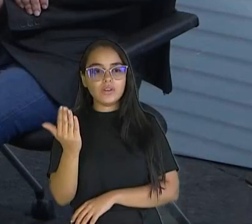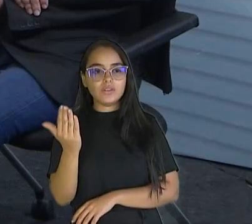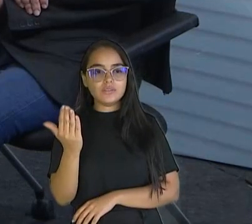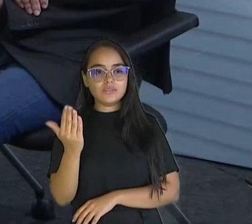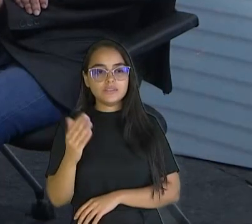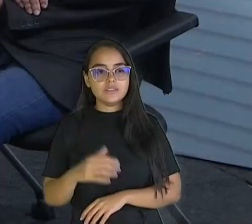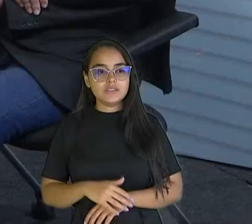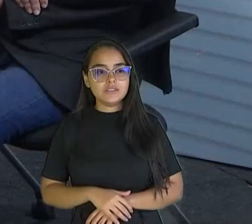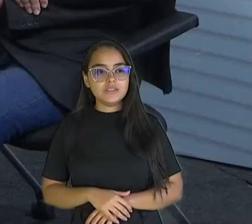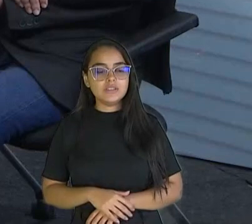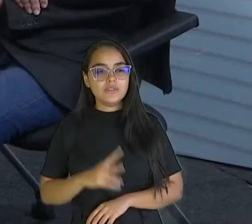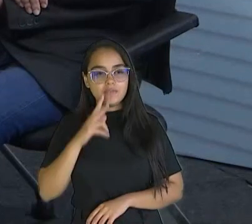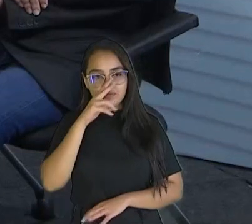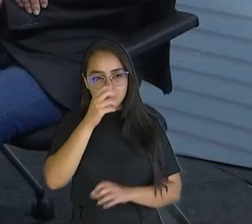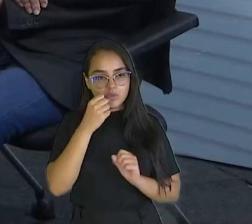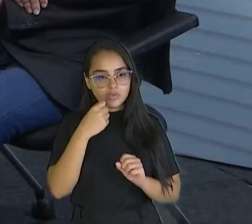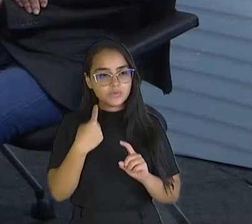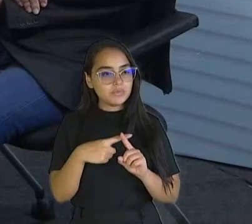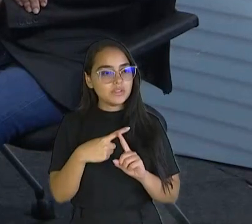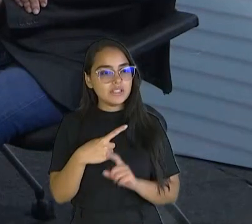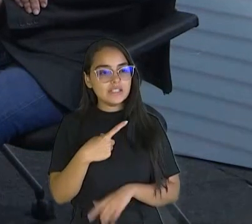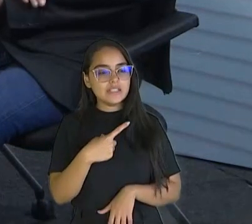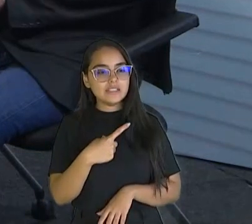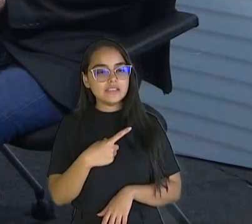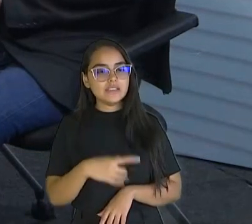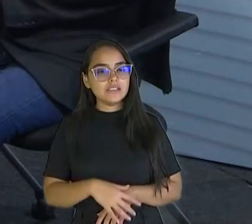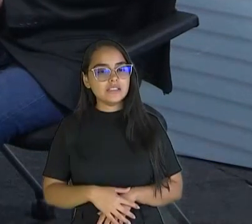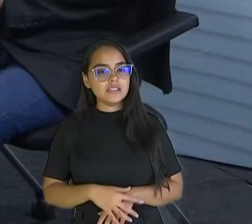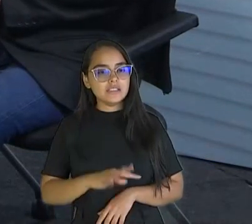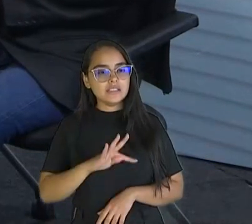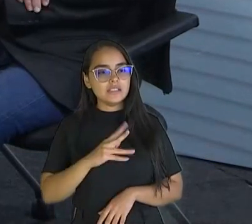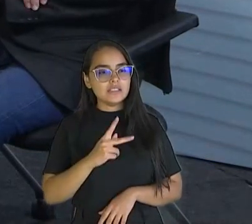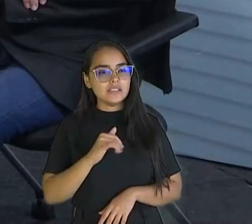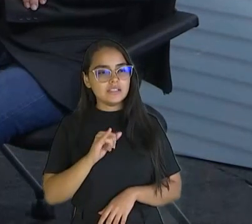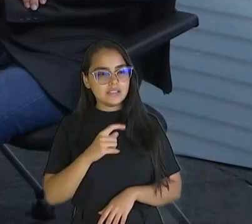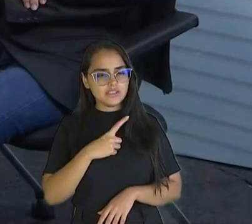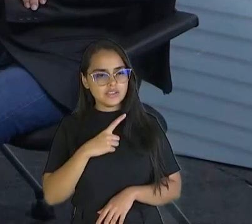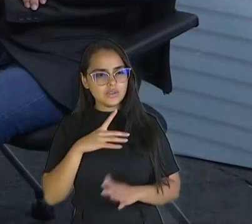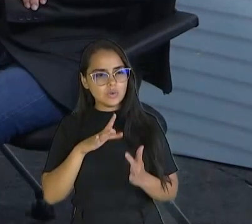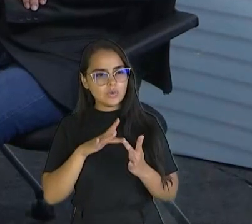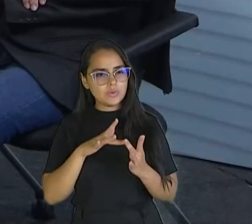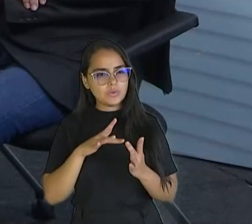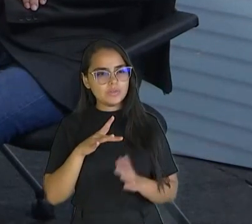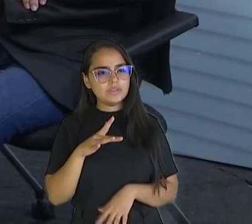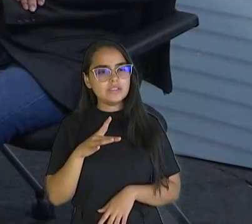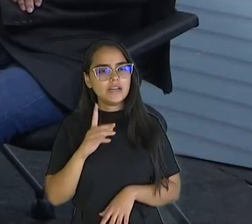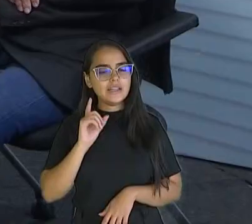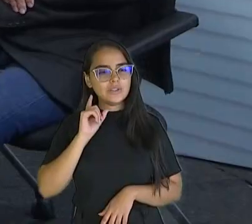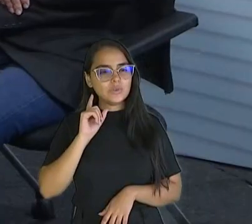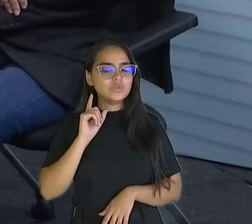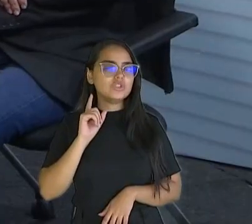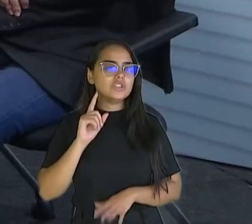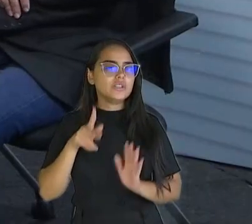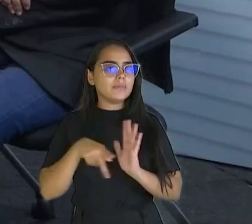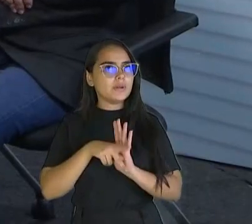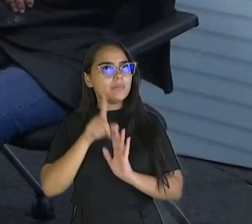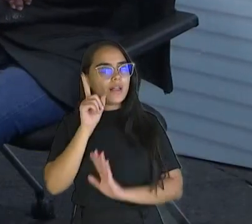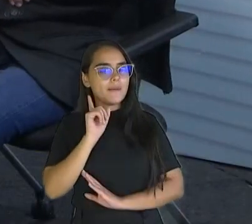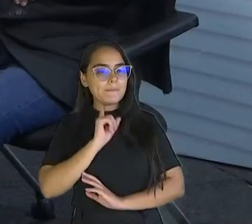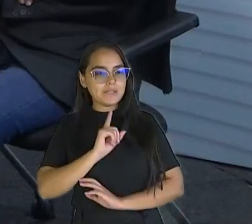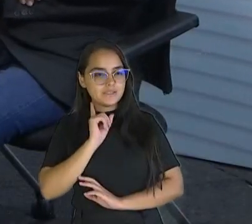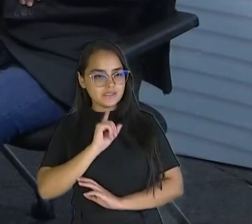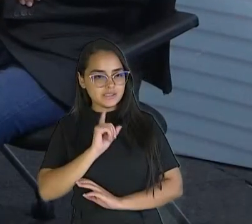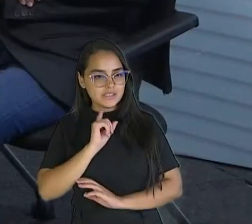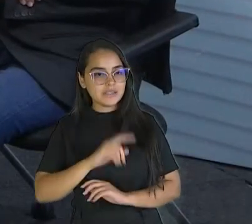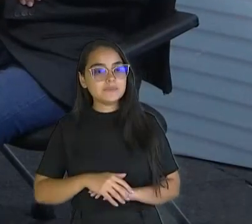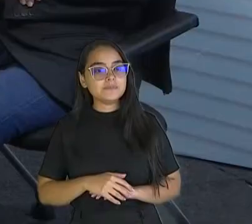muito forte, porque a gente tem... Thaís, você tem contato com sua família também, que é mineira, a sua família está em Minas Gerais? Em Minas Gerais. A